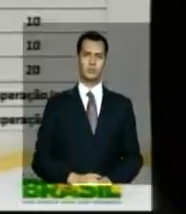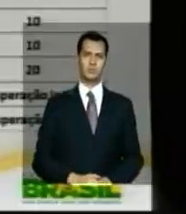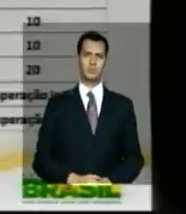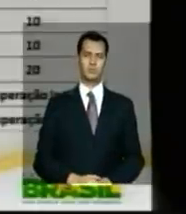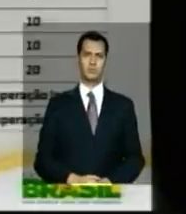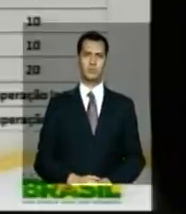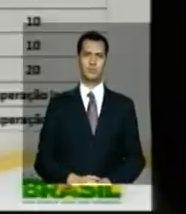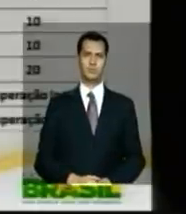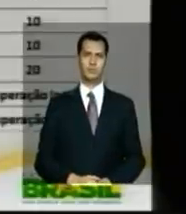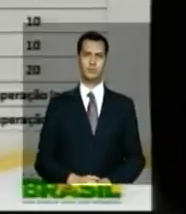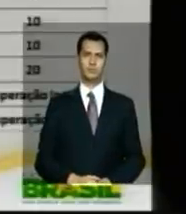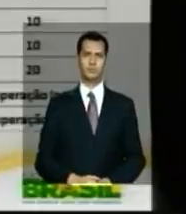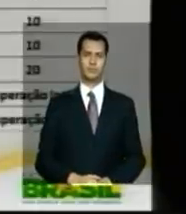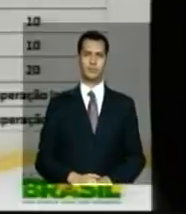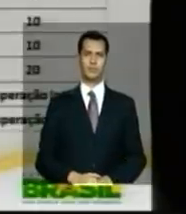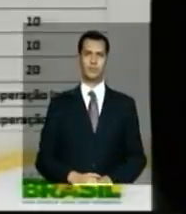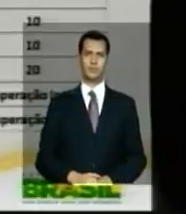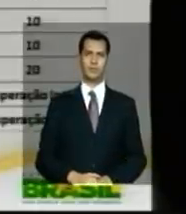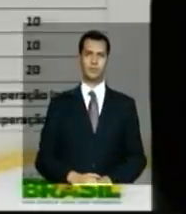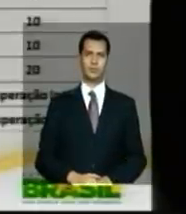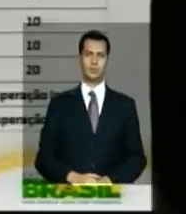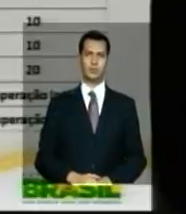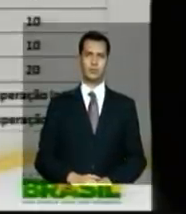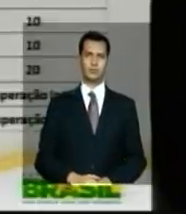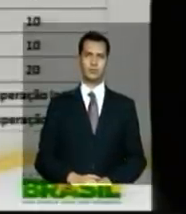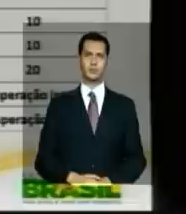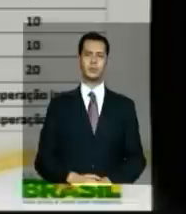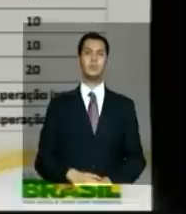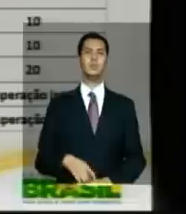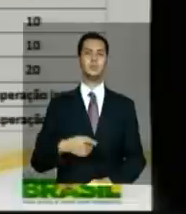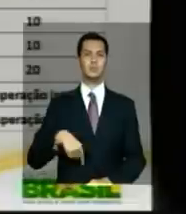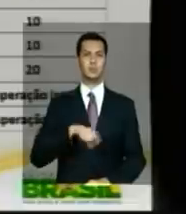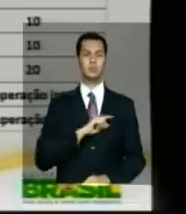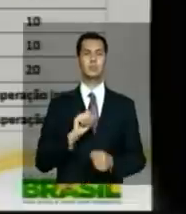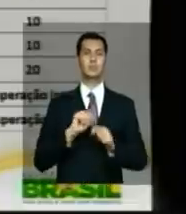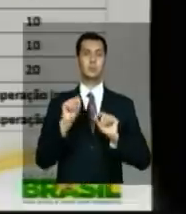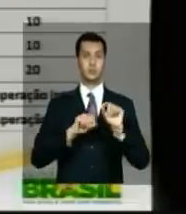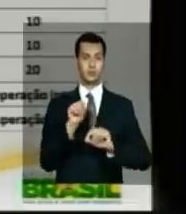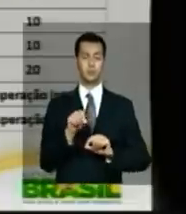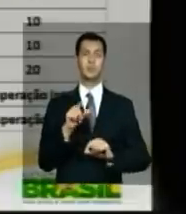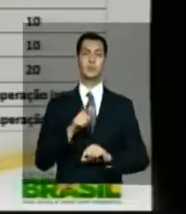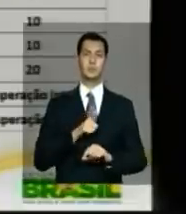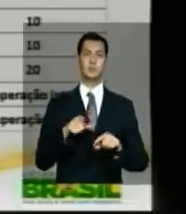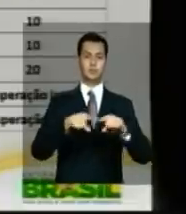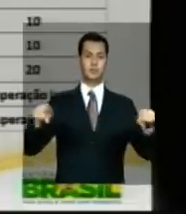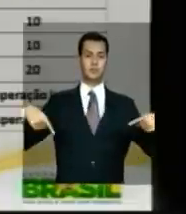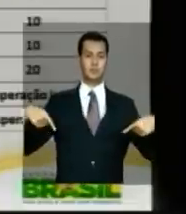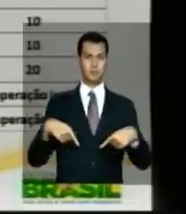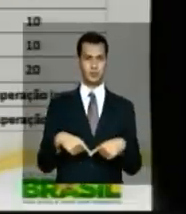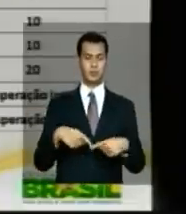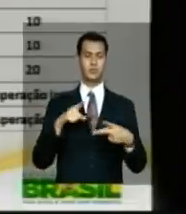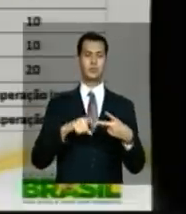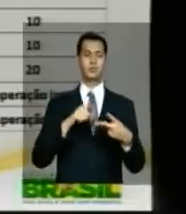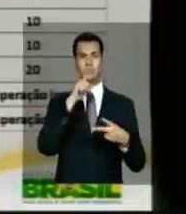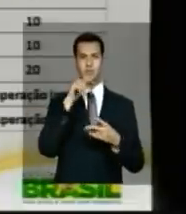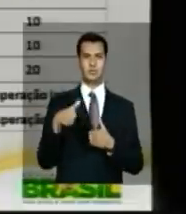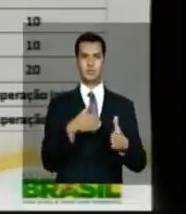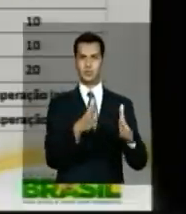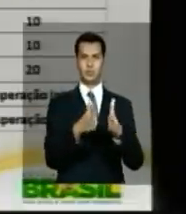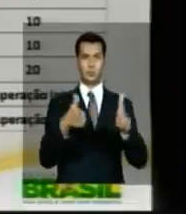e o fizemos considerando os seguintes critérios tamanho de propriedade largura de Rio